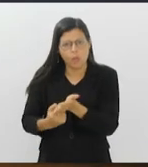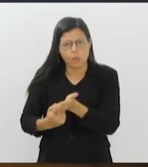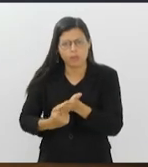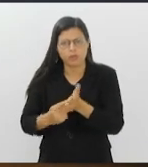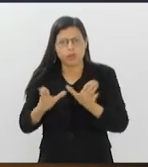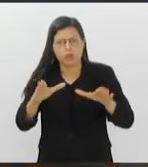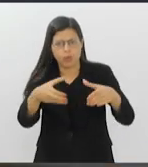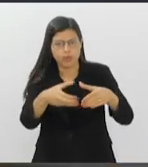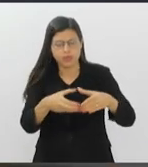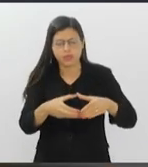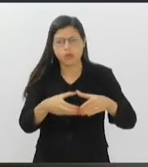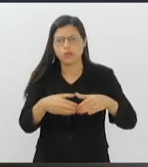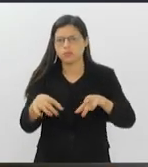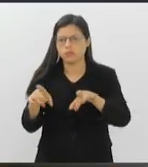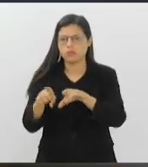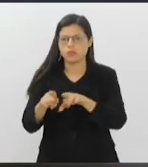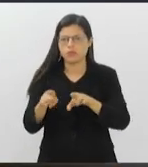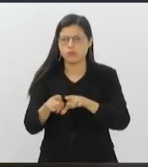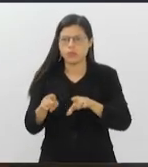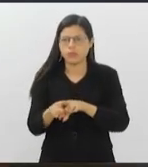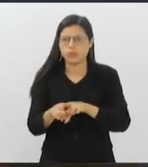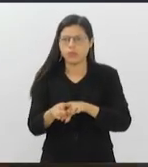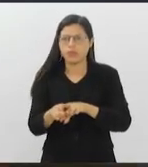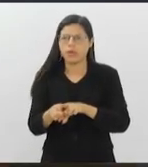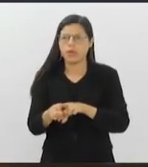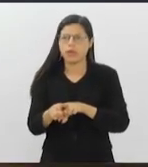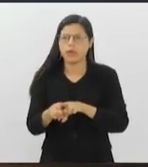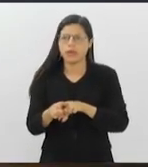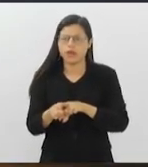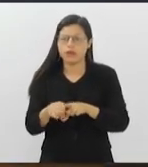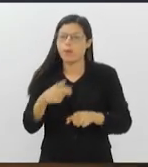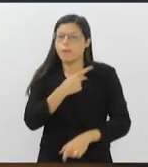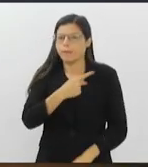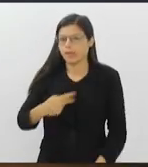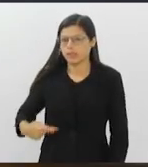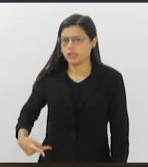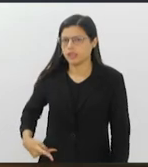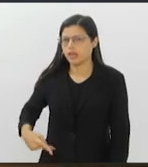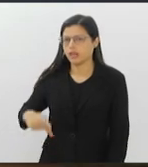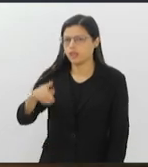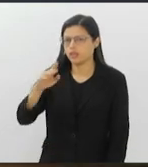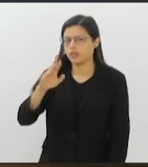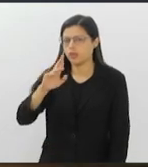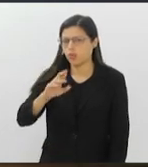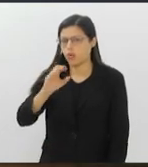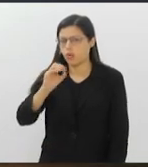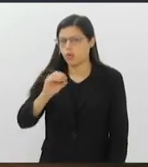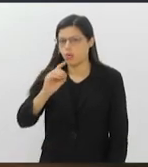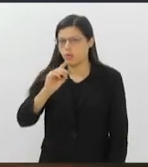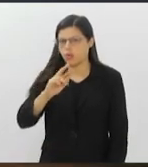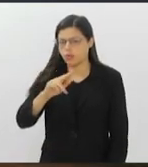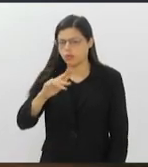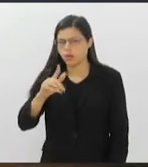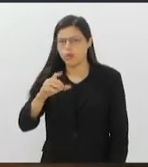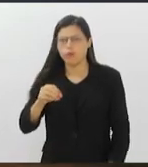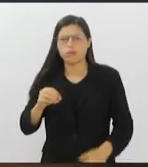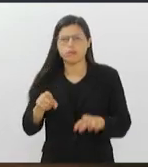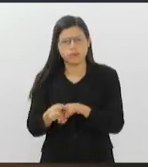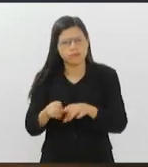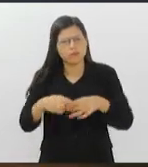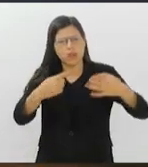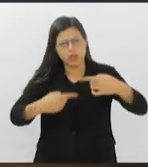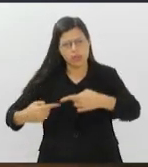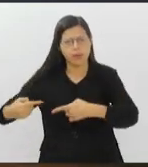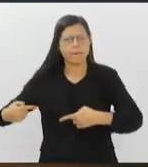um compromisso também de primeira ordem, né, do presidente Bacelar, que também já se abriu a esse debate desde